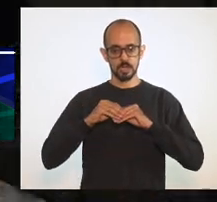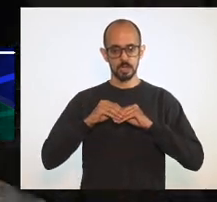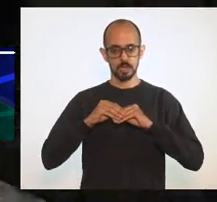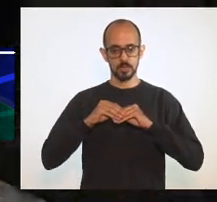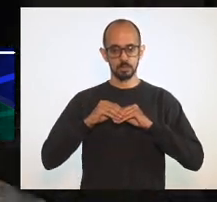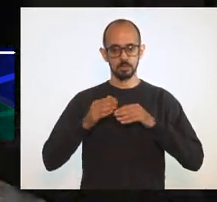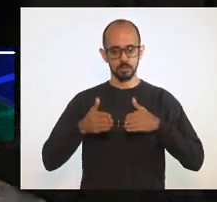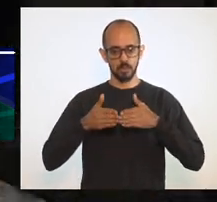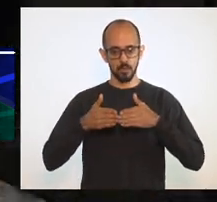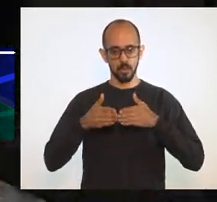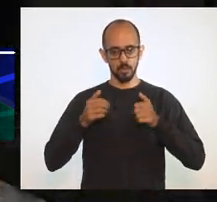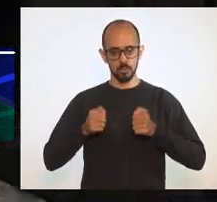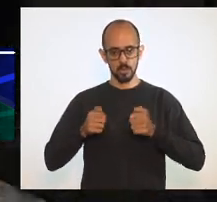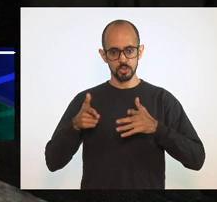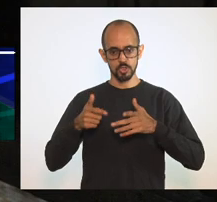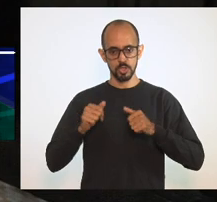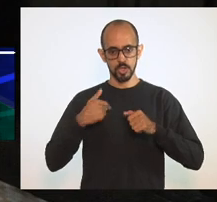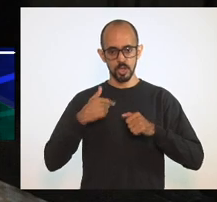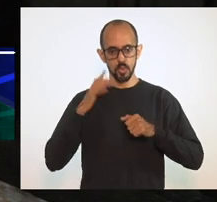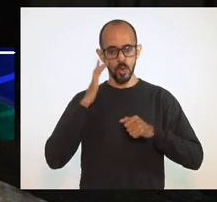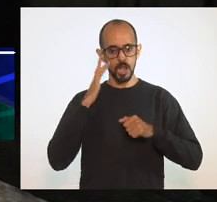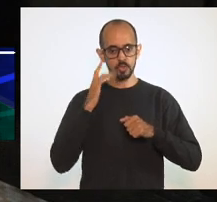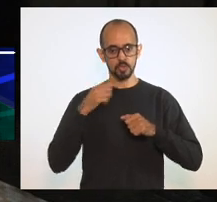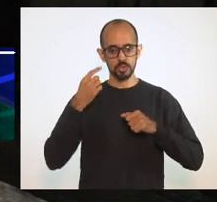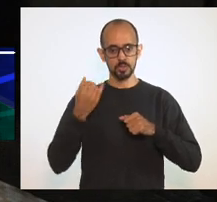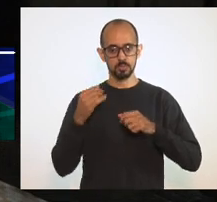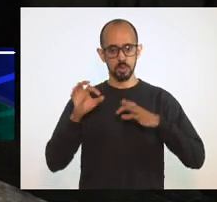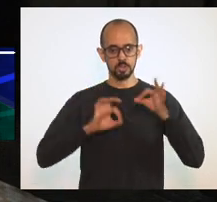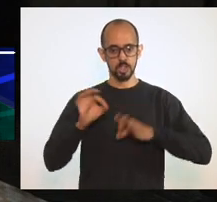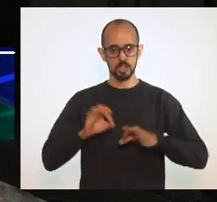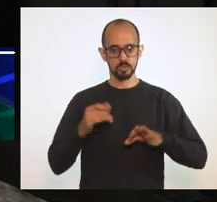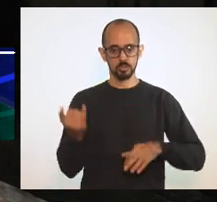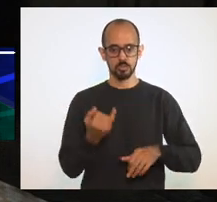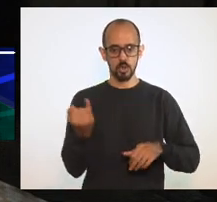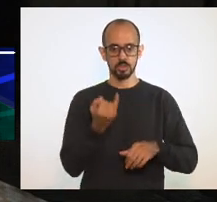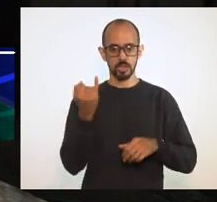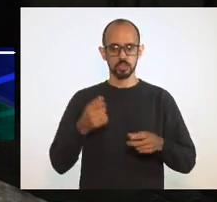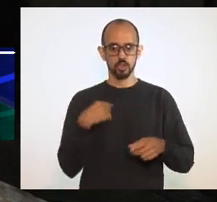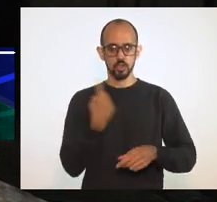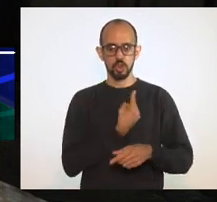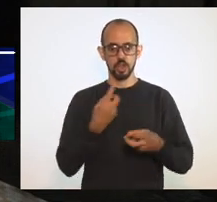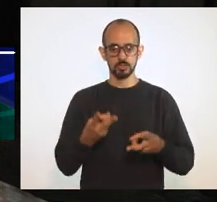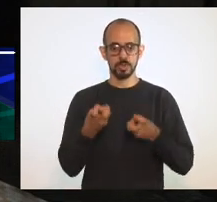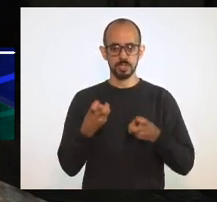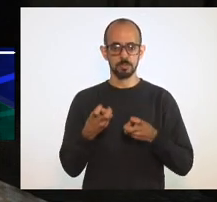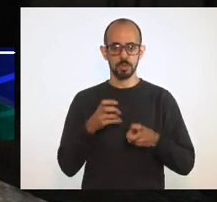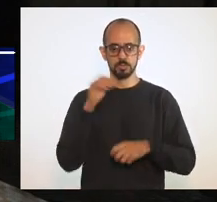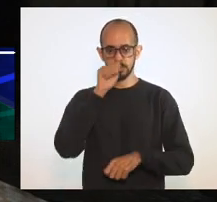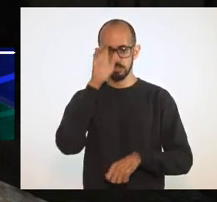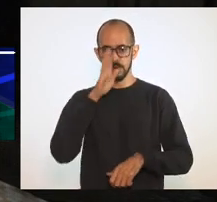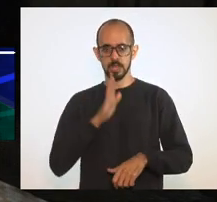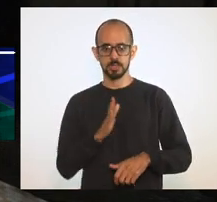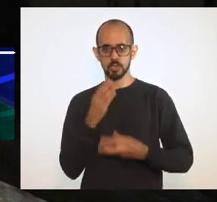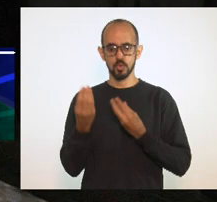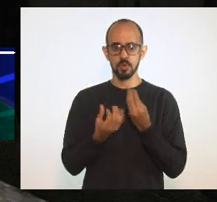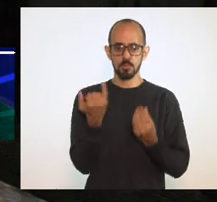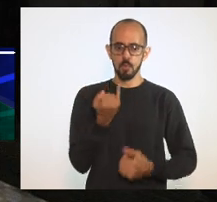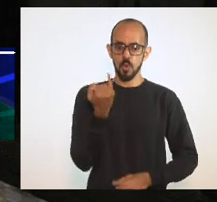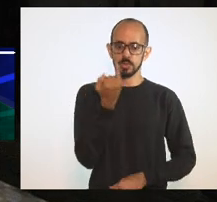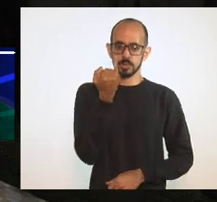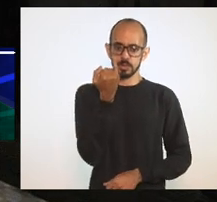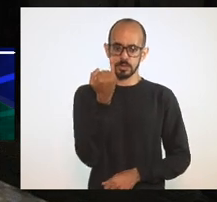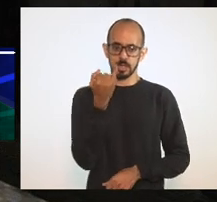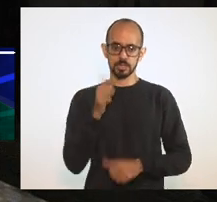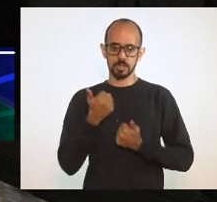Senhor presidente, acho que esse projeto é muito importante. A gente viu no Brasil a importância do auxílio emergencial